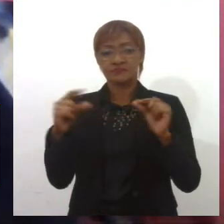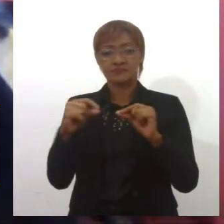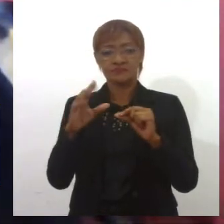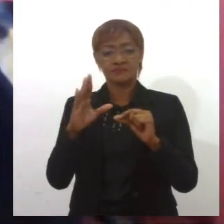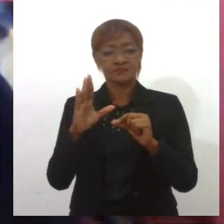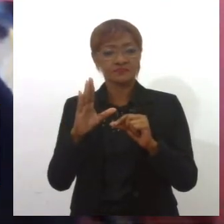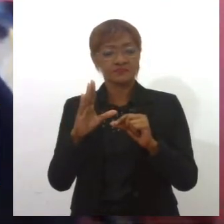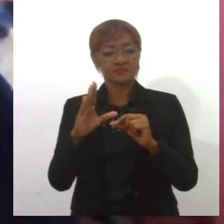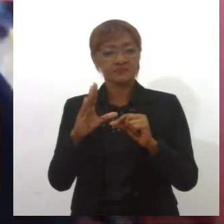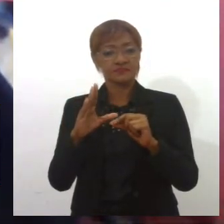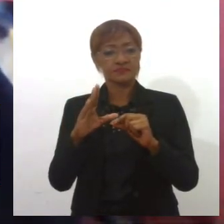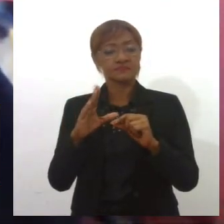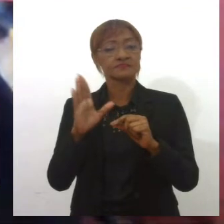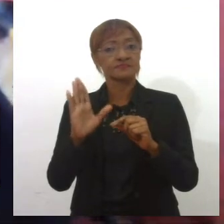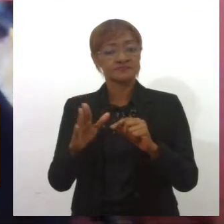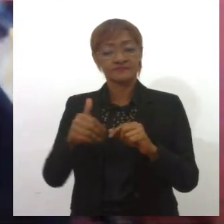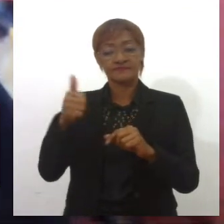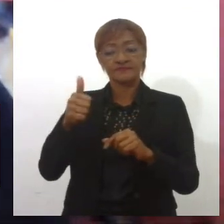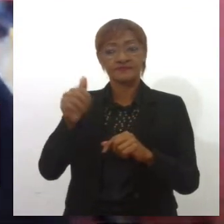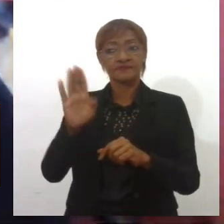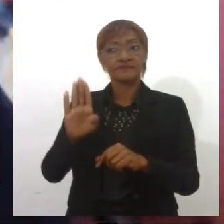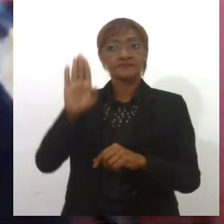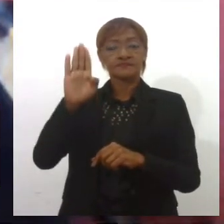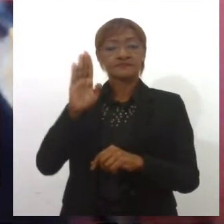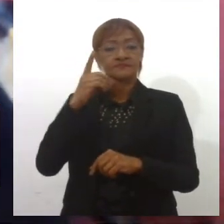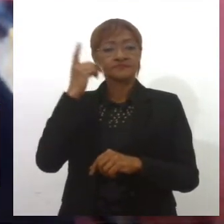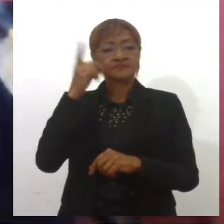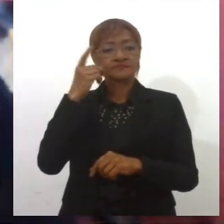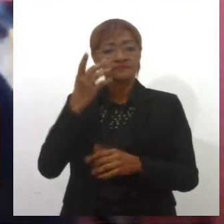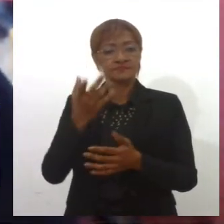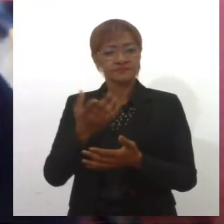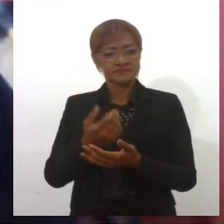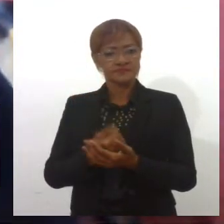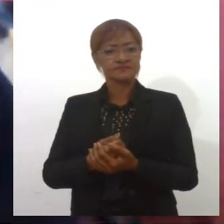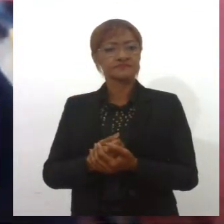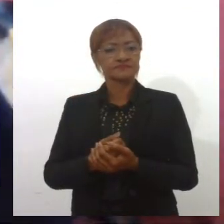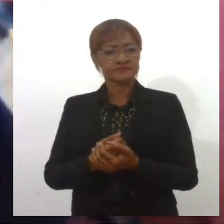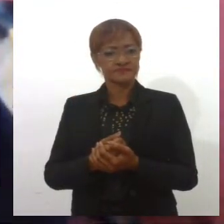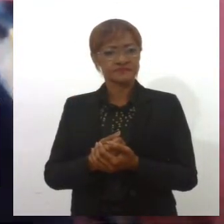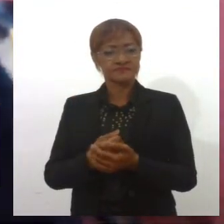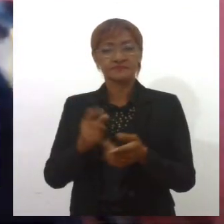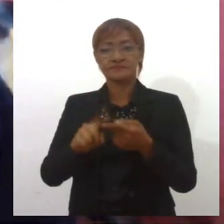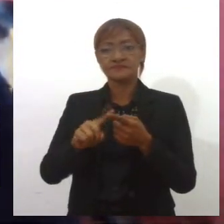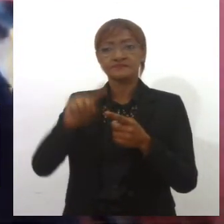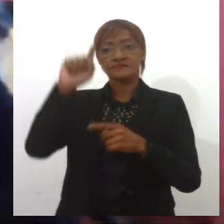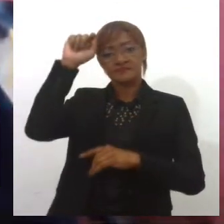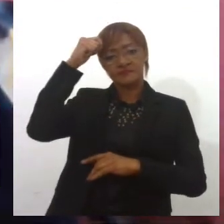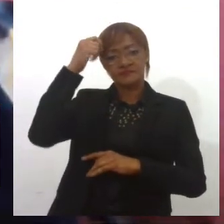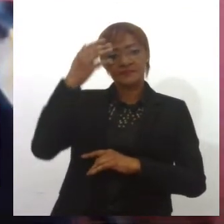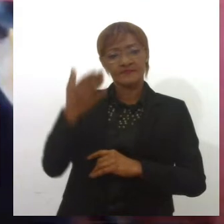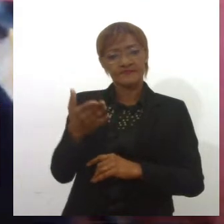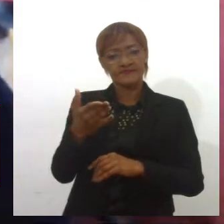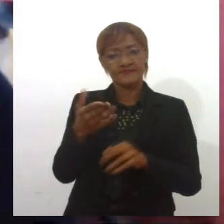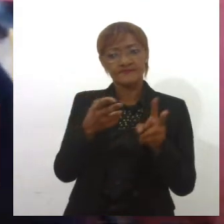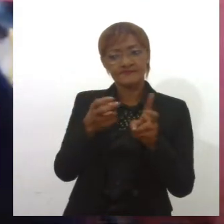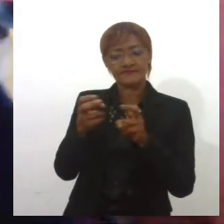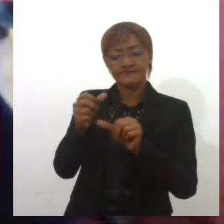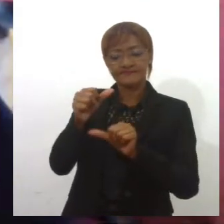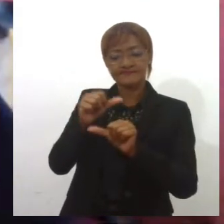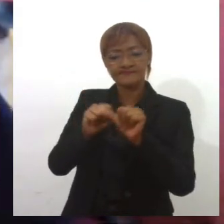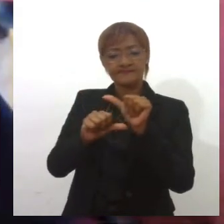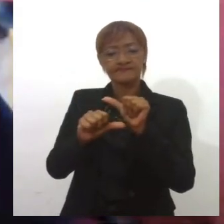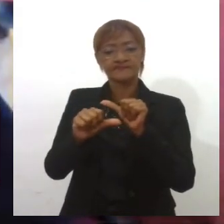deputada. Exato. Em Santa Catarina, a primeira deputada negra. Então, a gente já começa a perceber uma mudança nesse panorama,